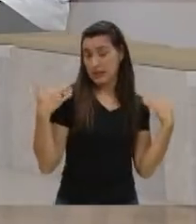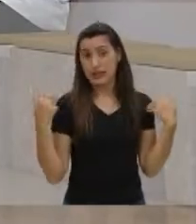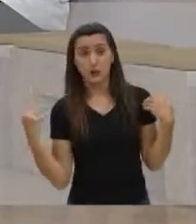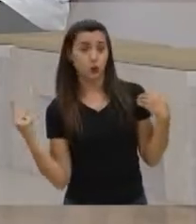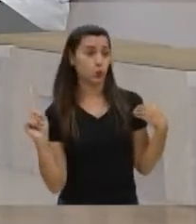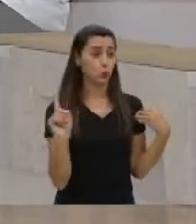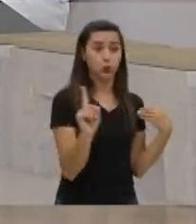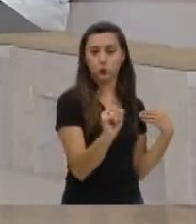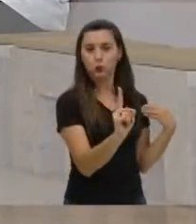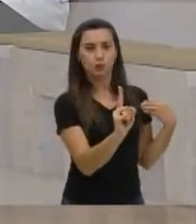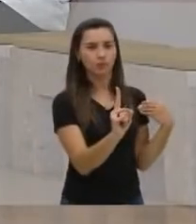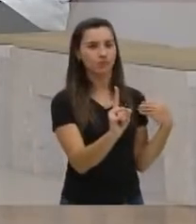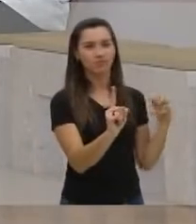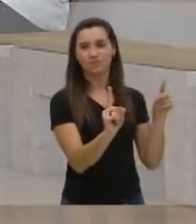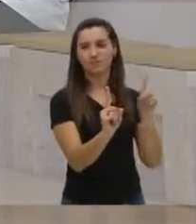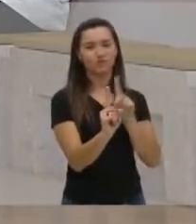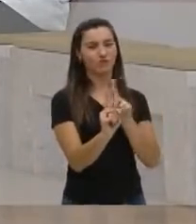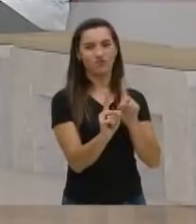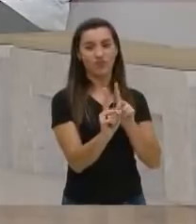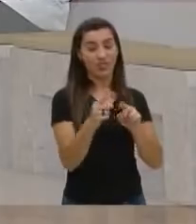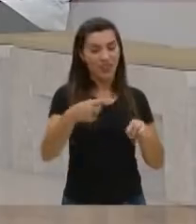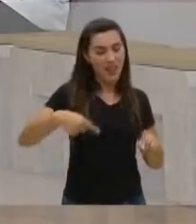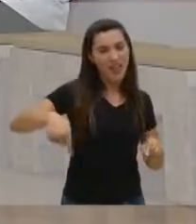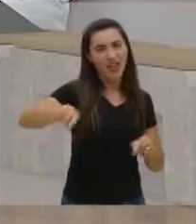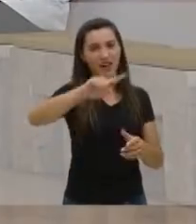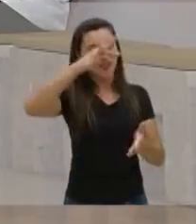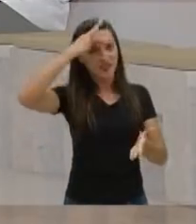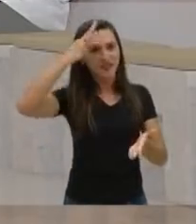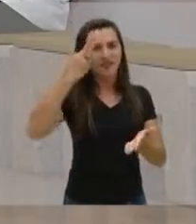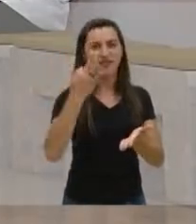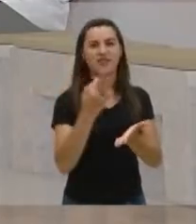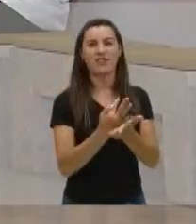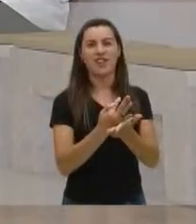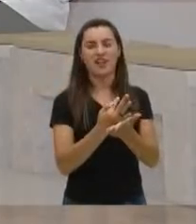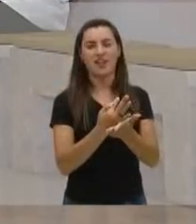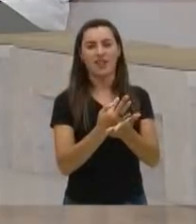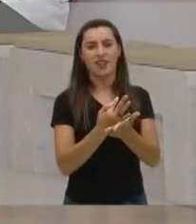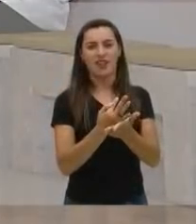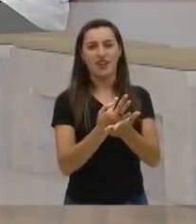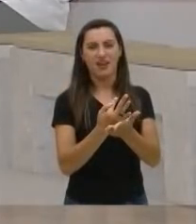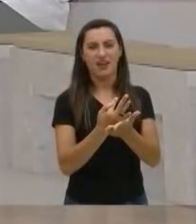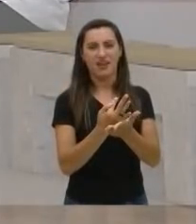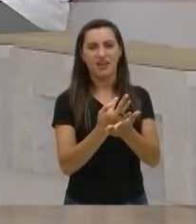Não. Eles foram por fé. Mas